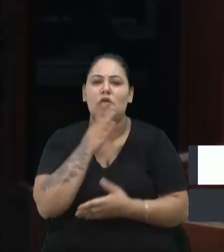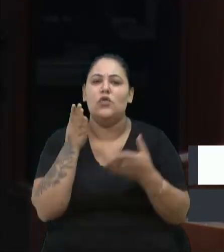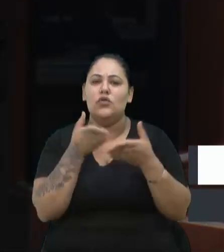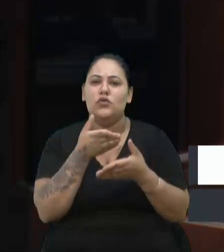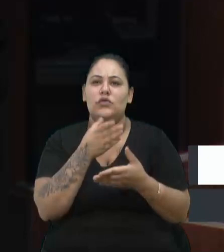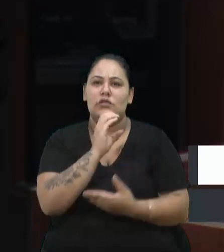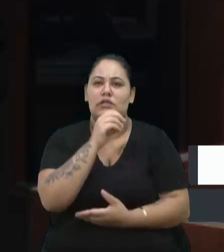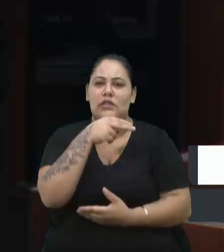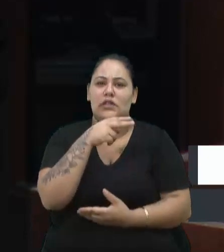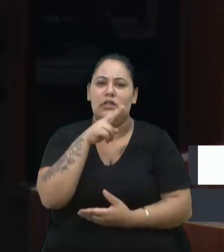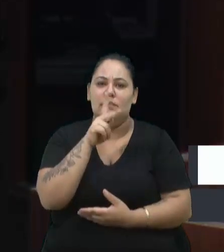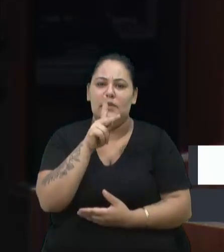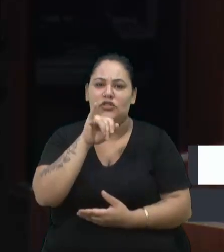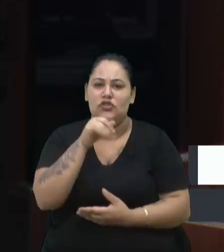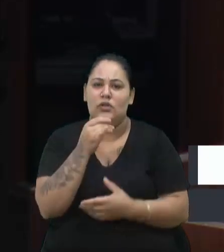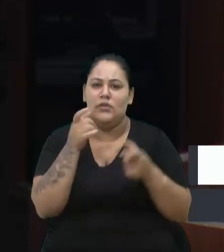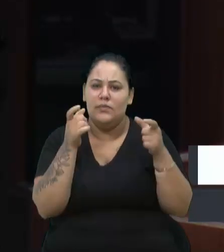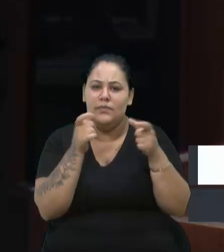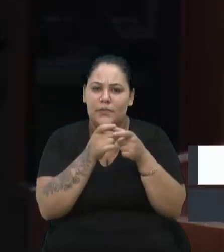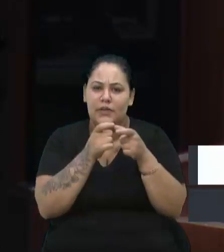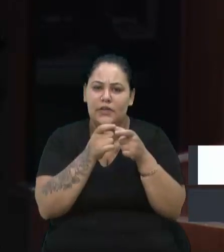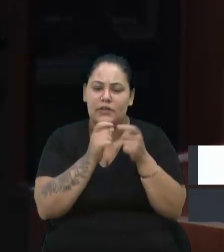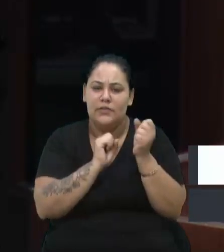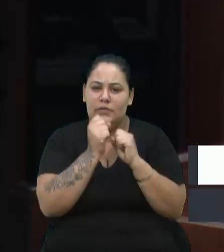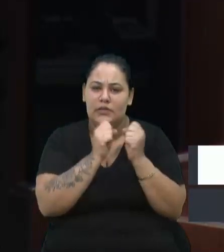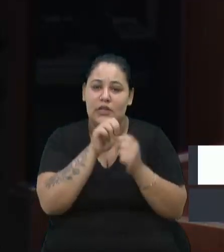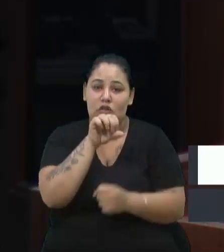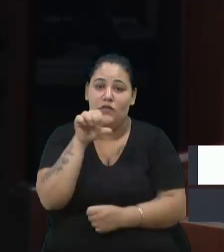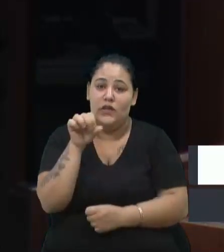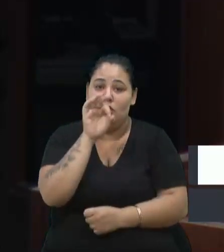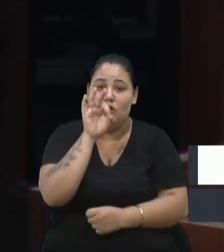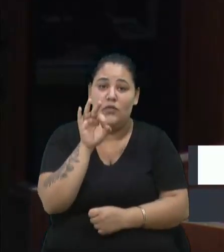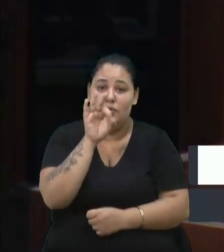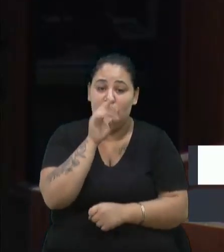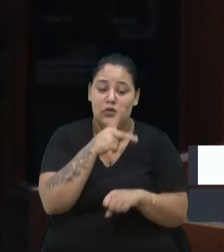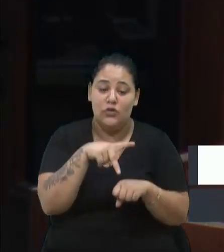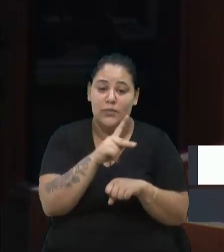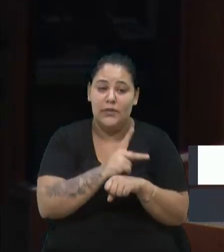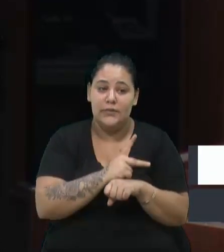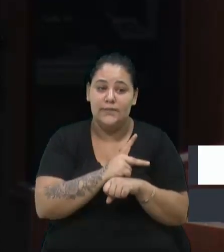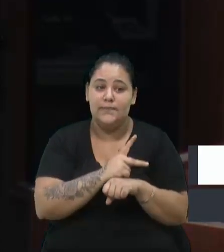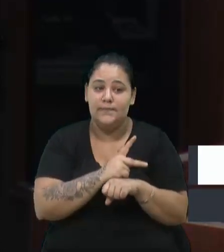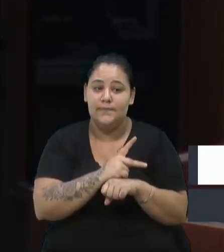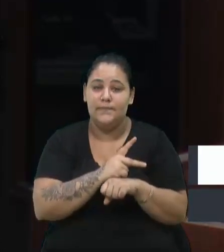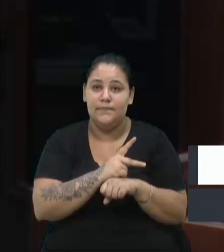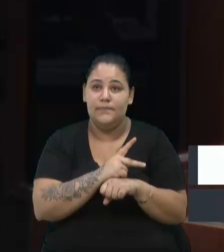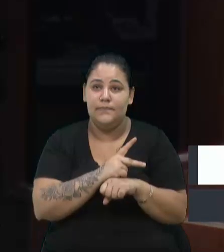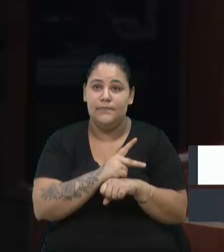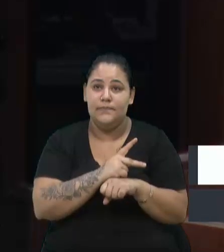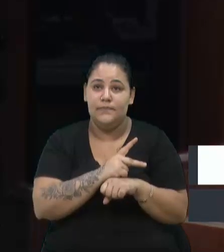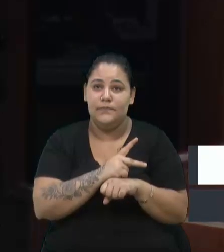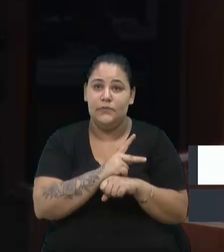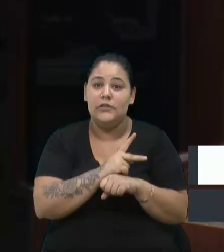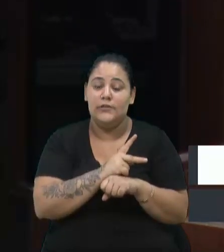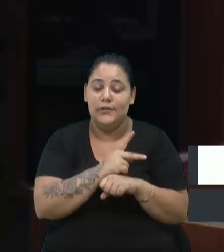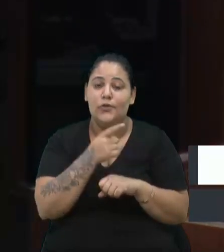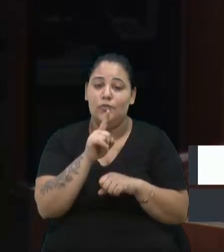CNPJ de micro e pequena empresa? 99% desse país. Então vamos levantar,